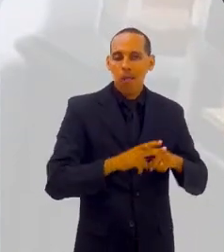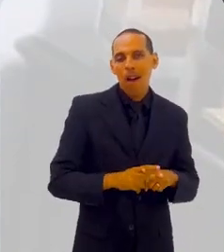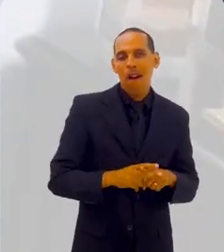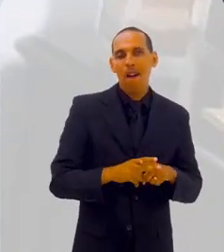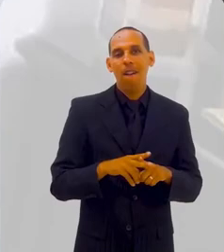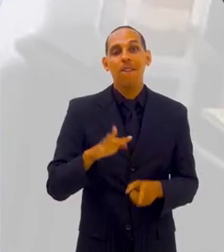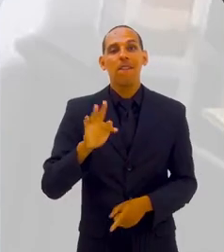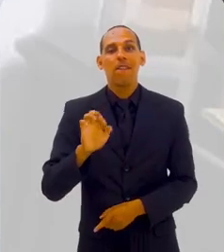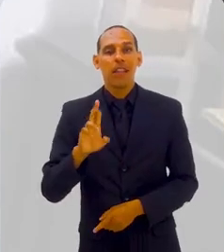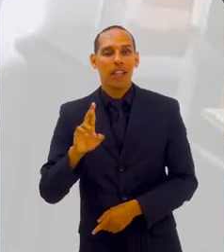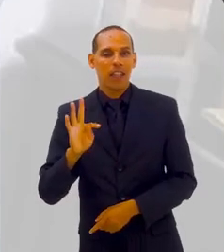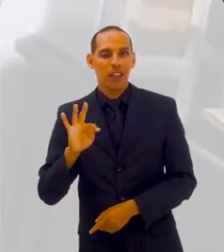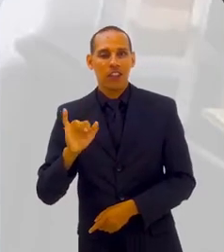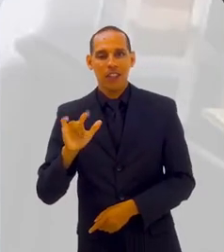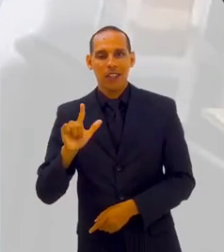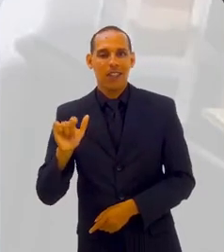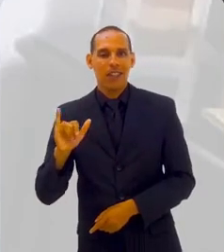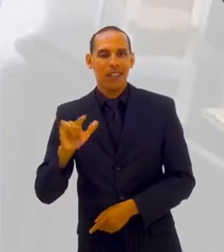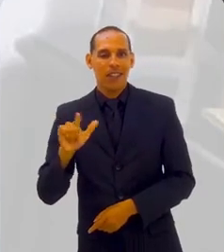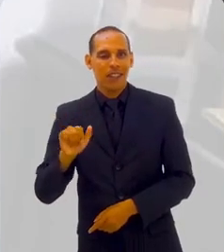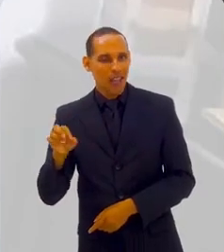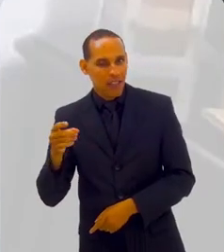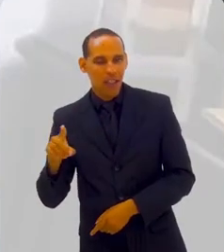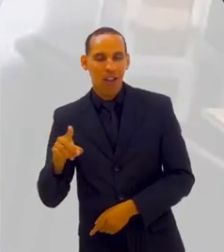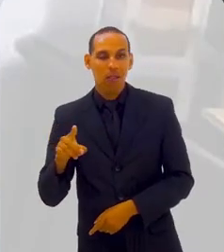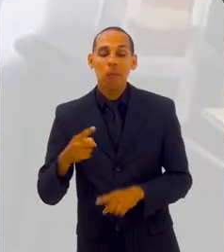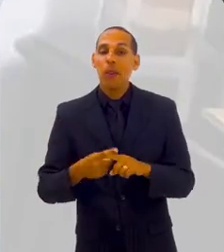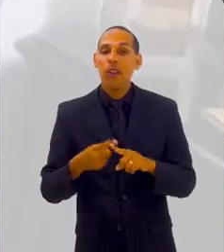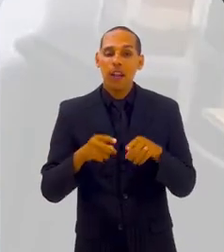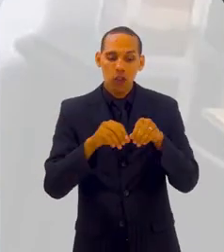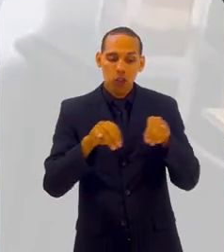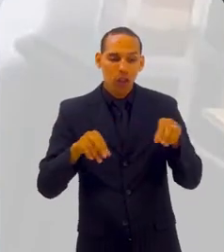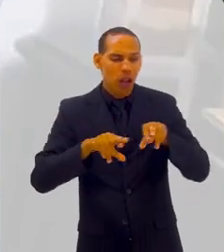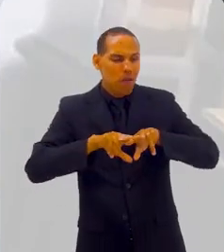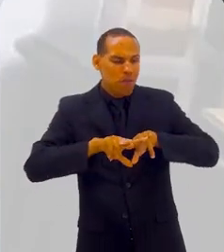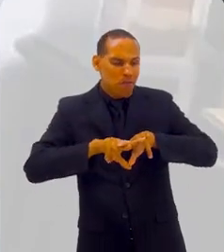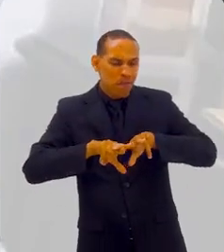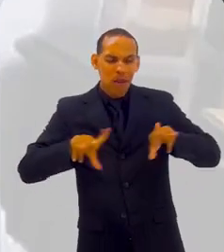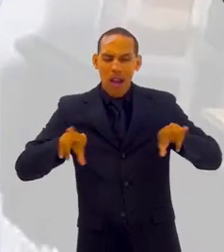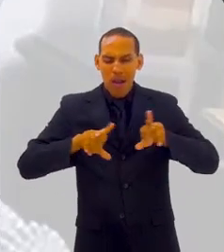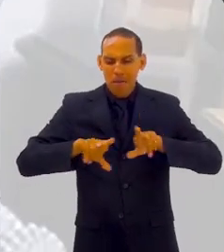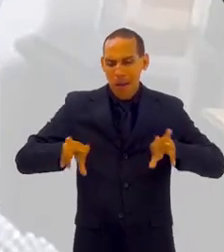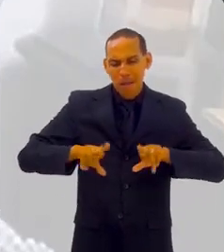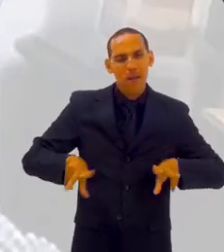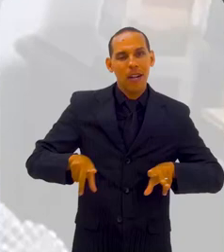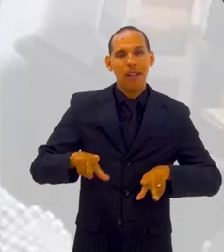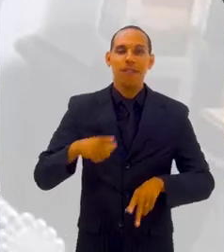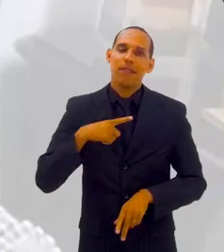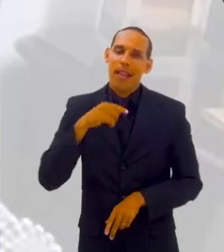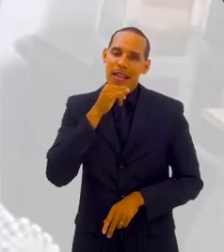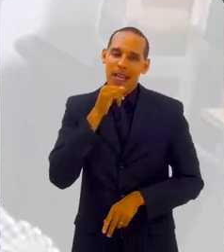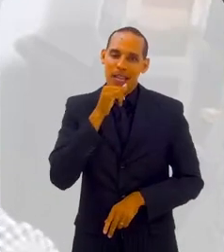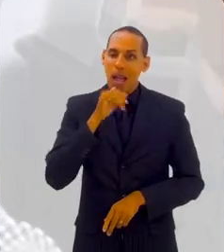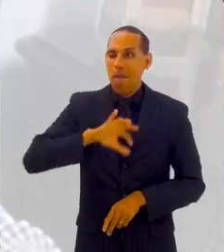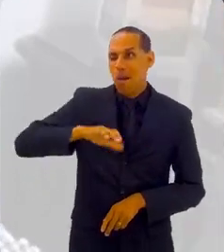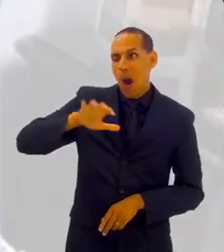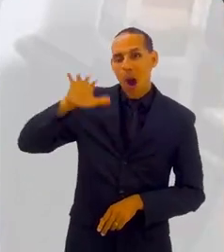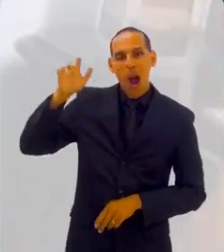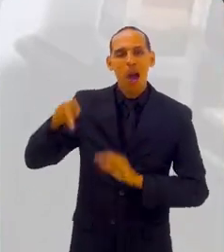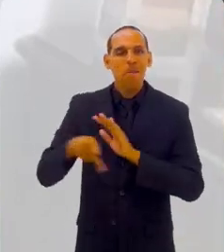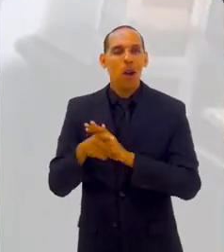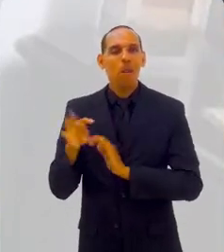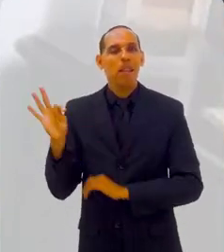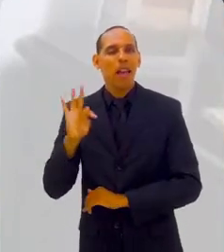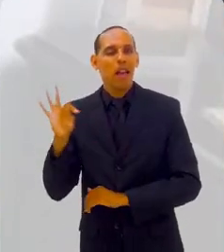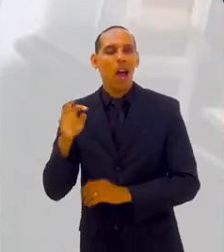pode fazer, porque esses solos, a gente tem uma variabilidade muito grande, né? Você vem lá da montanha, lá de Teresópolis,